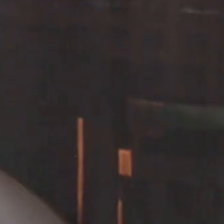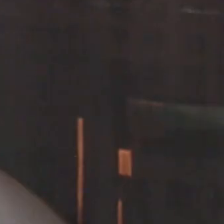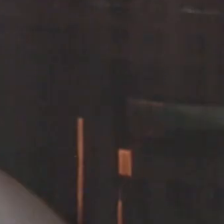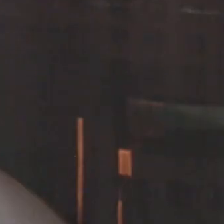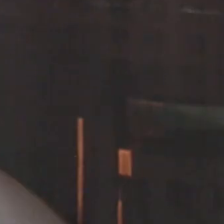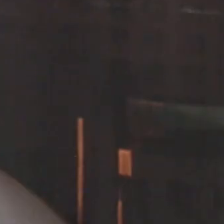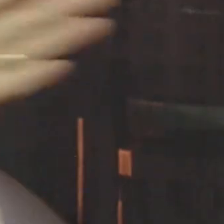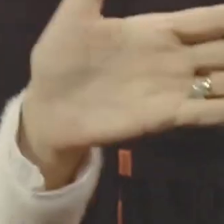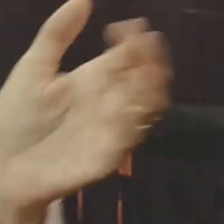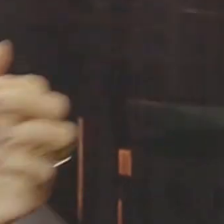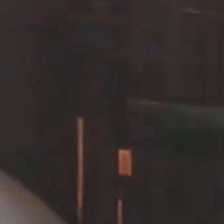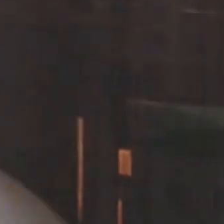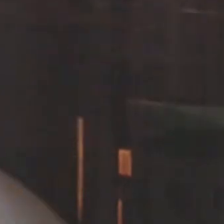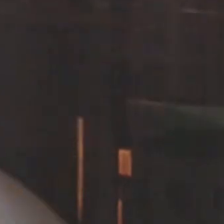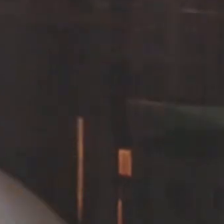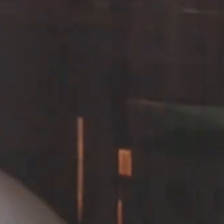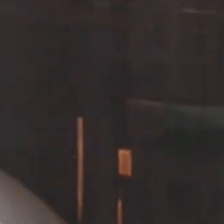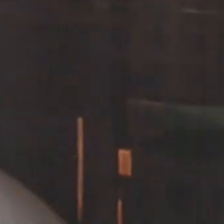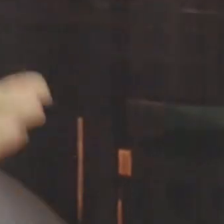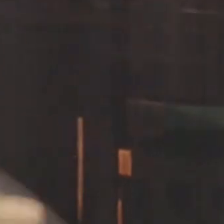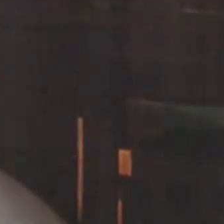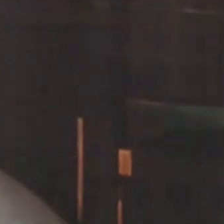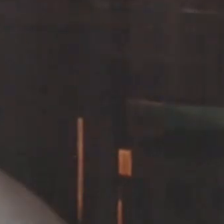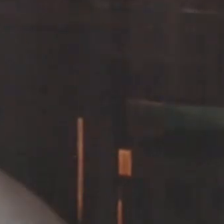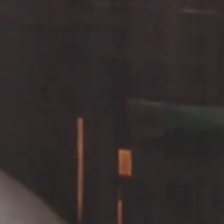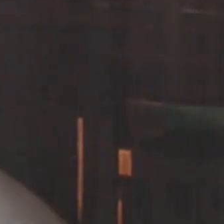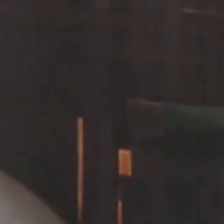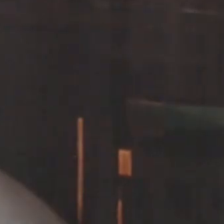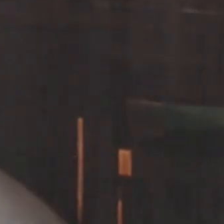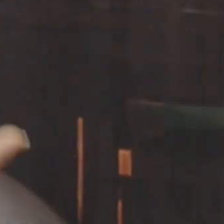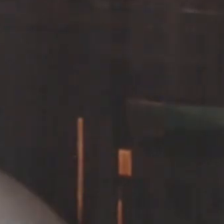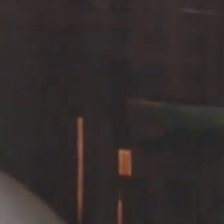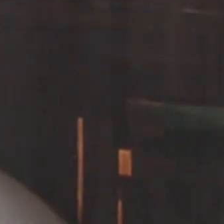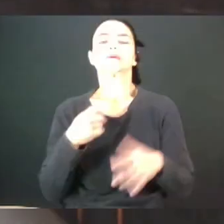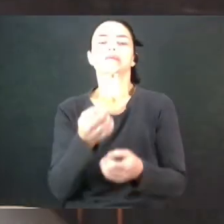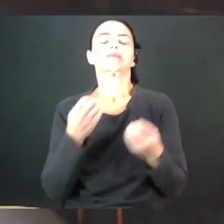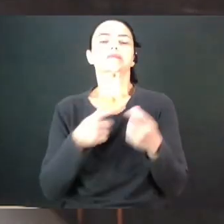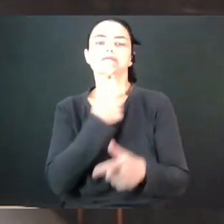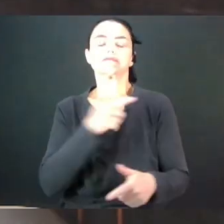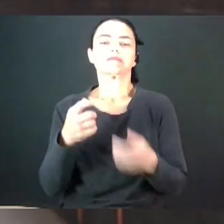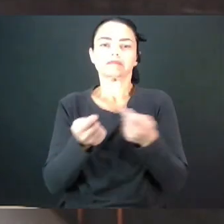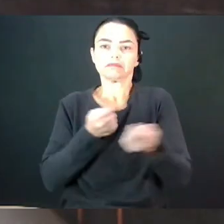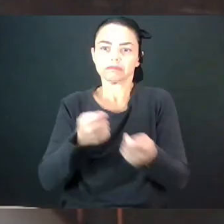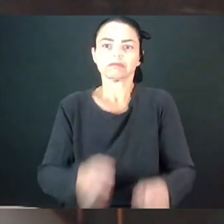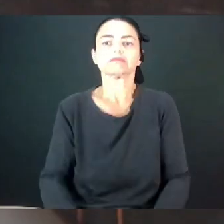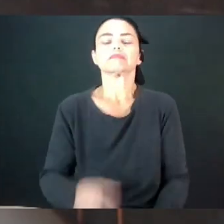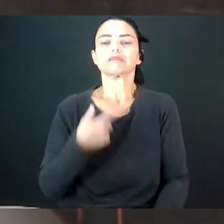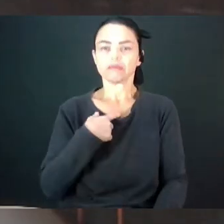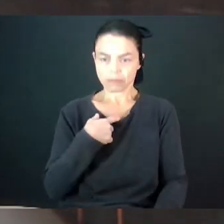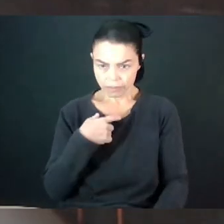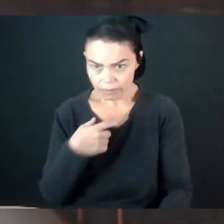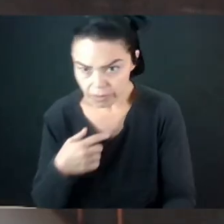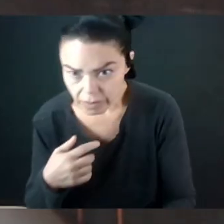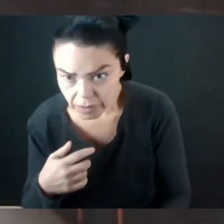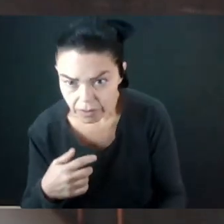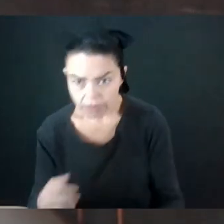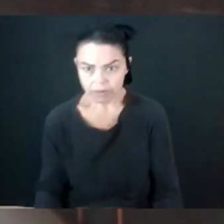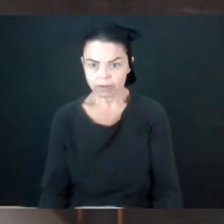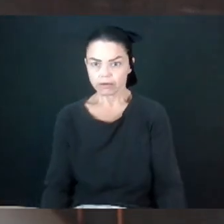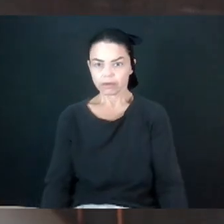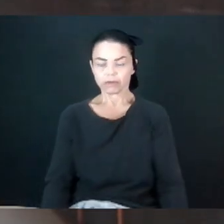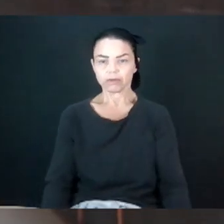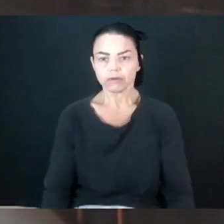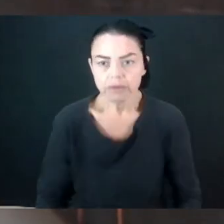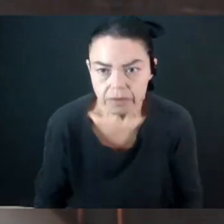eu descompensei, né? Aqui eu não tive o controle, aqui eu fiquei... entrei num momento de